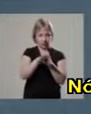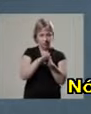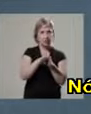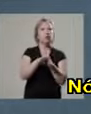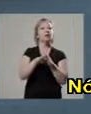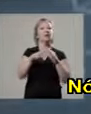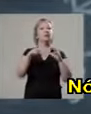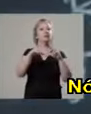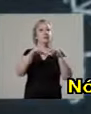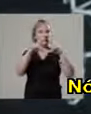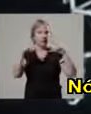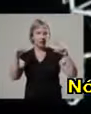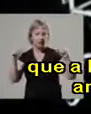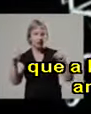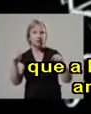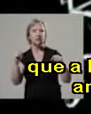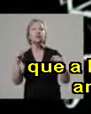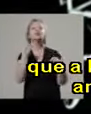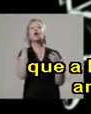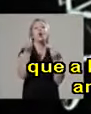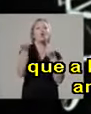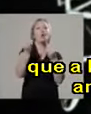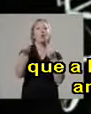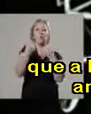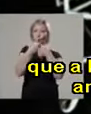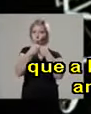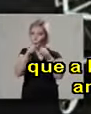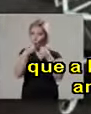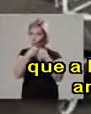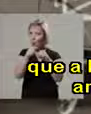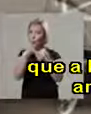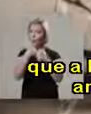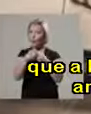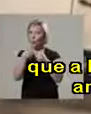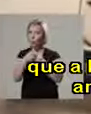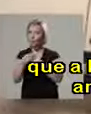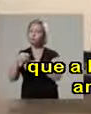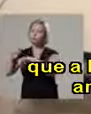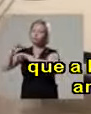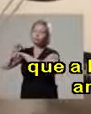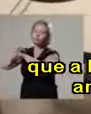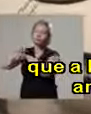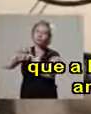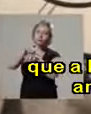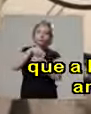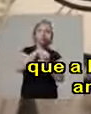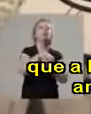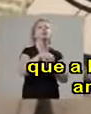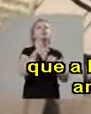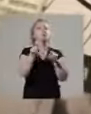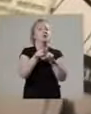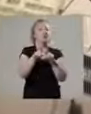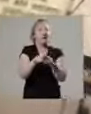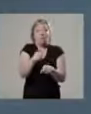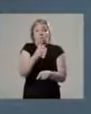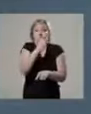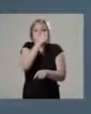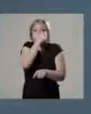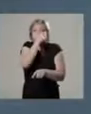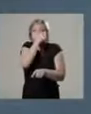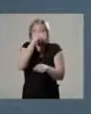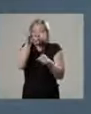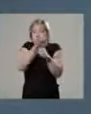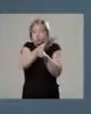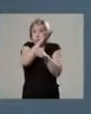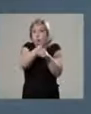aqui num ônibus que a Maria de Lourdes Guarda arrumou, uma doação.